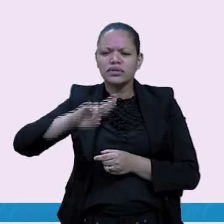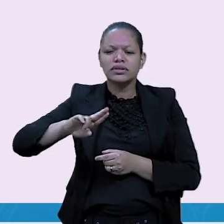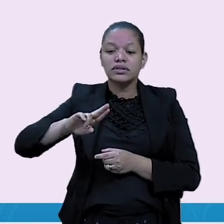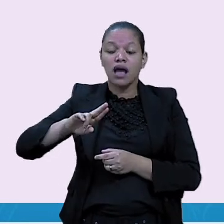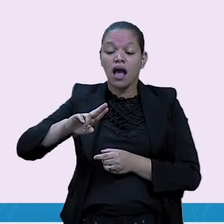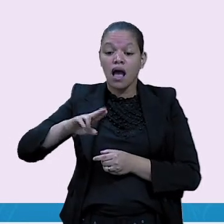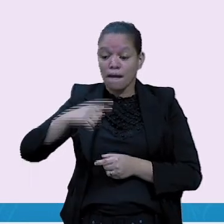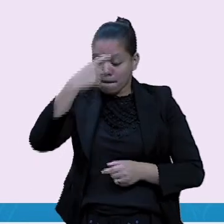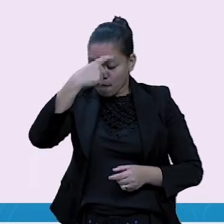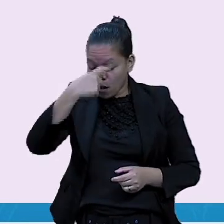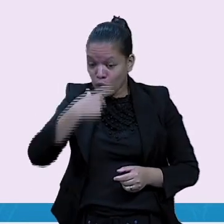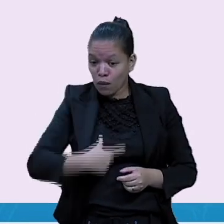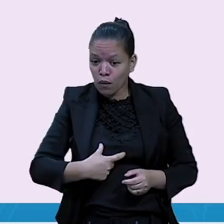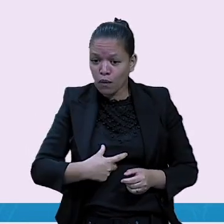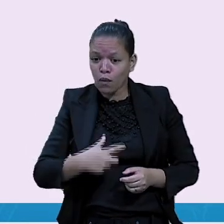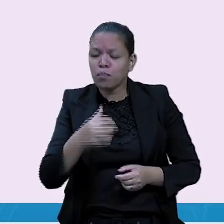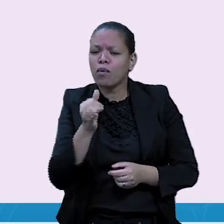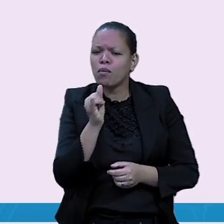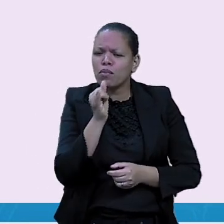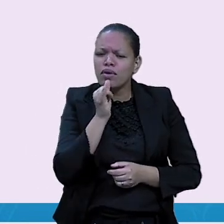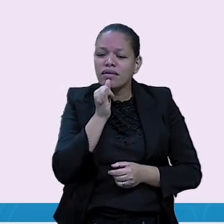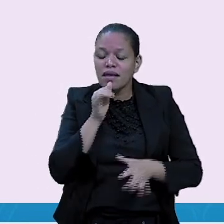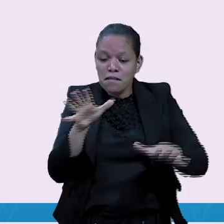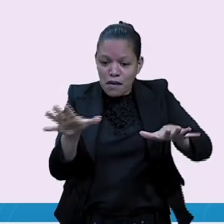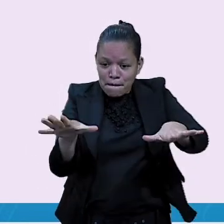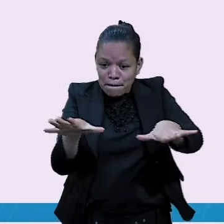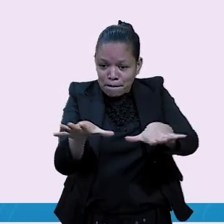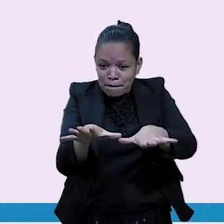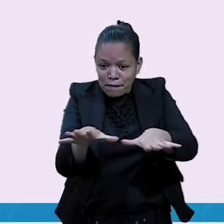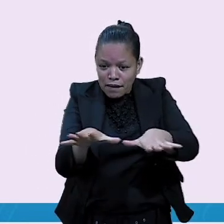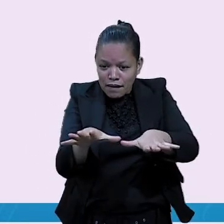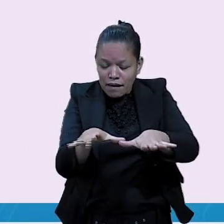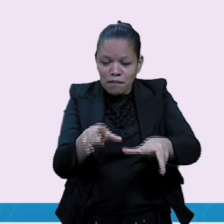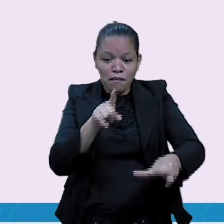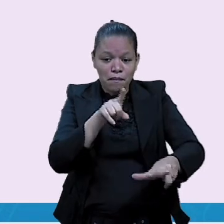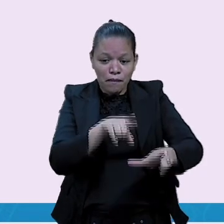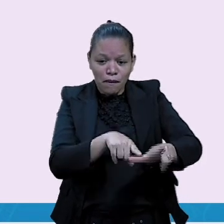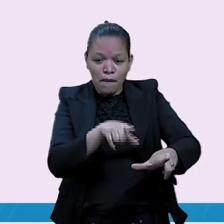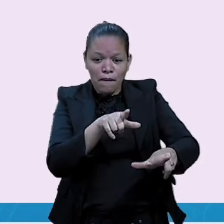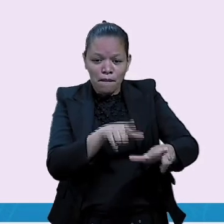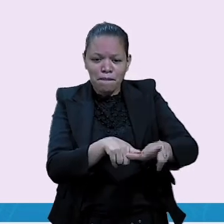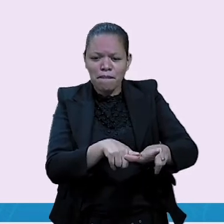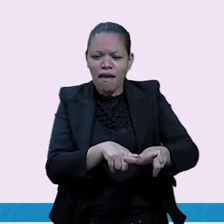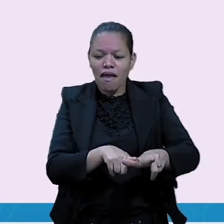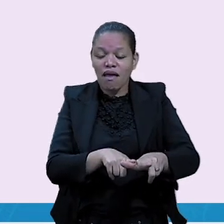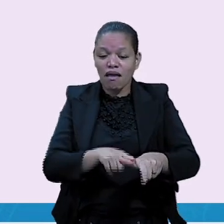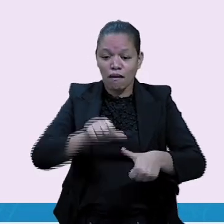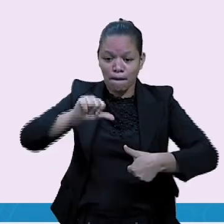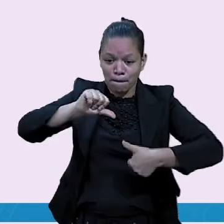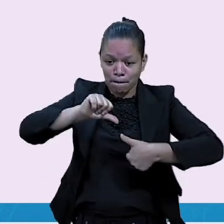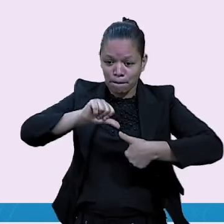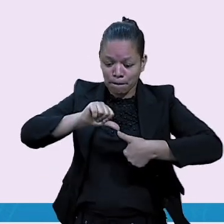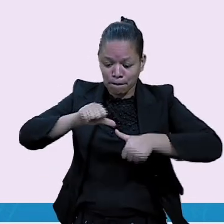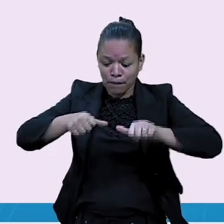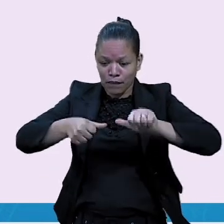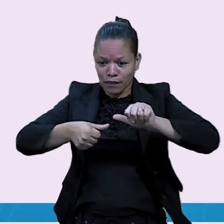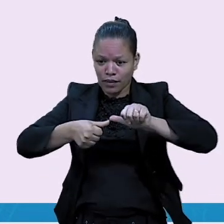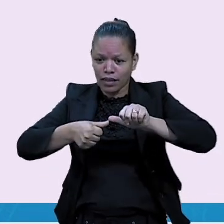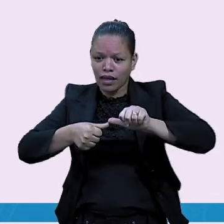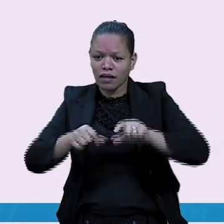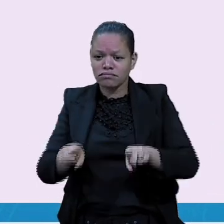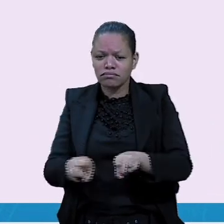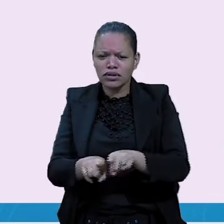pelas partes do corpo. Exemplo, palmo, pé, polegadas. Hoje, utilizamos o metro,